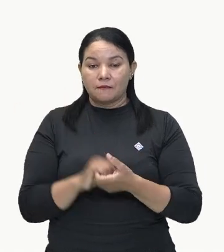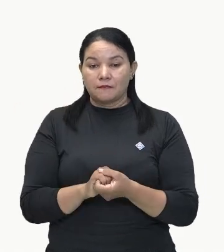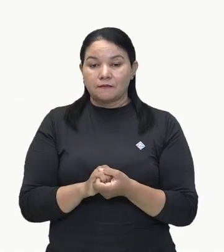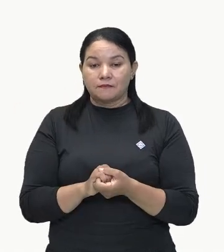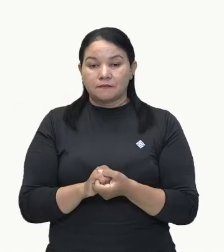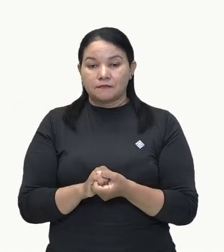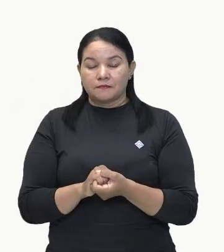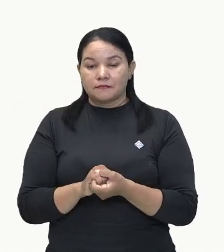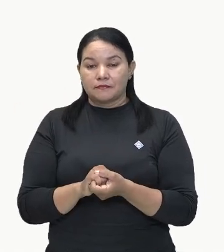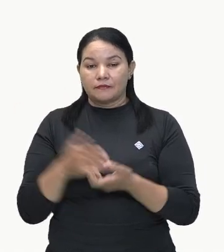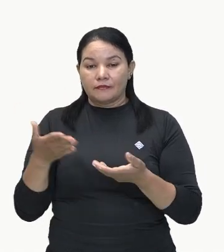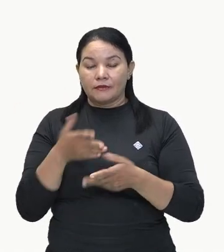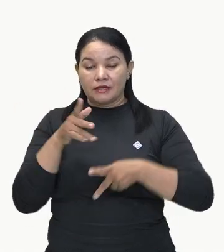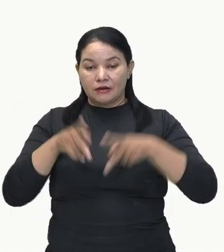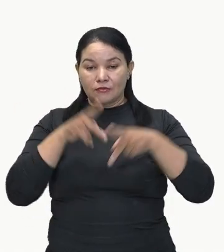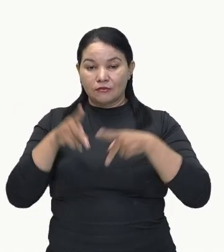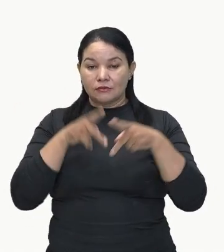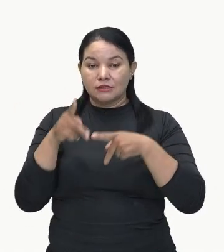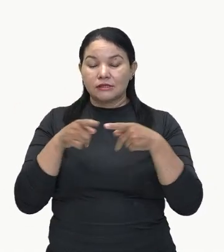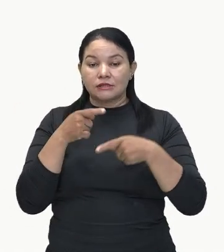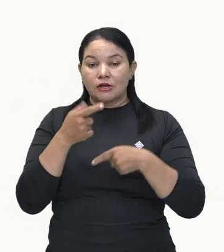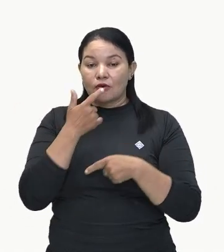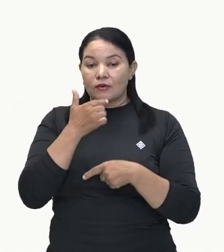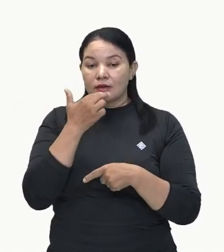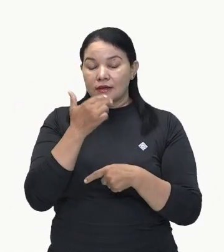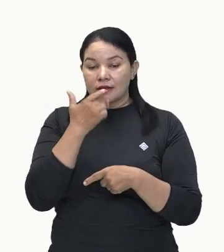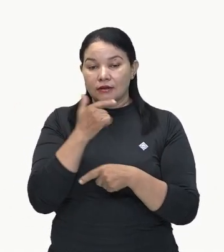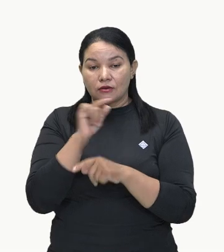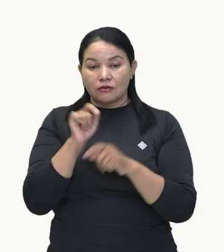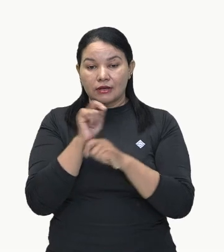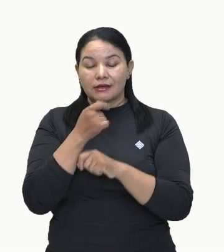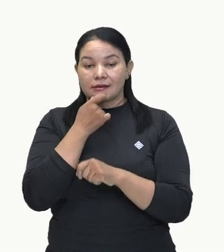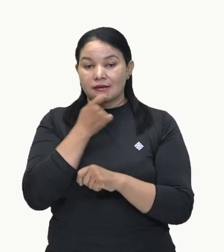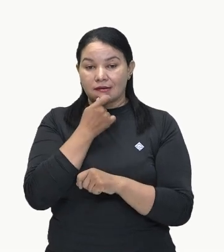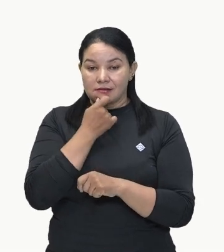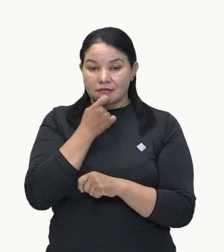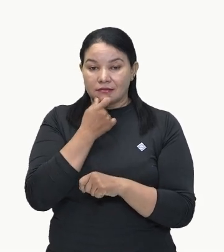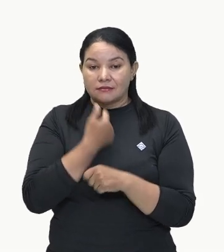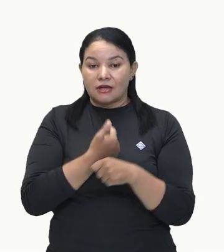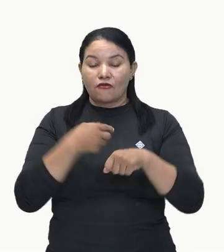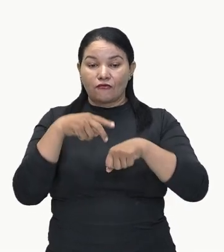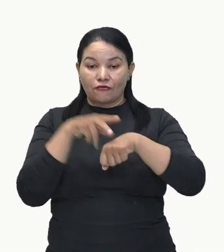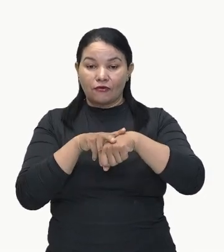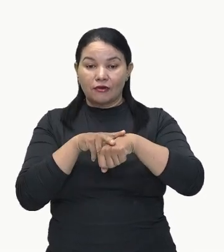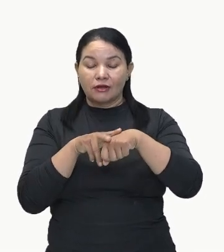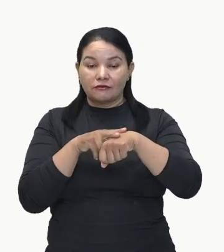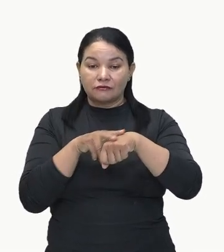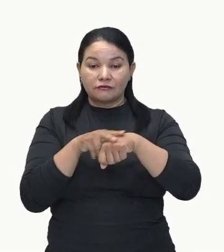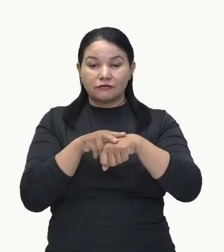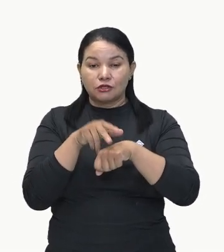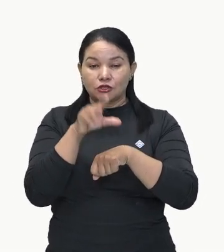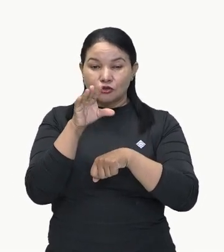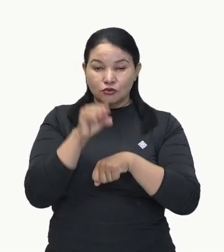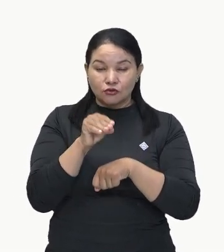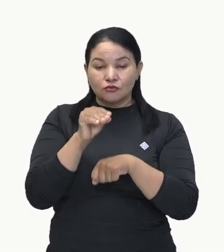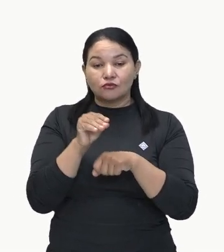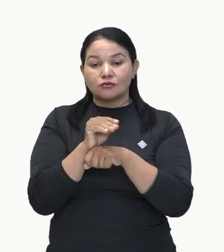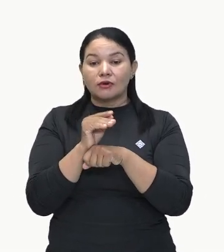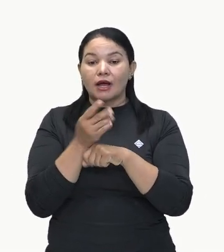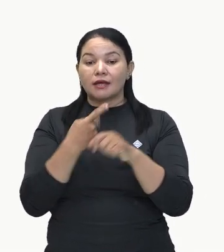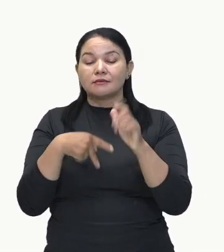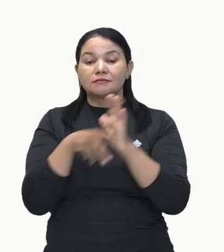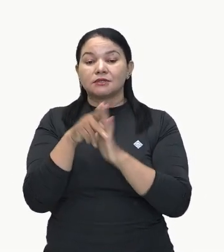grande parte da população falando o inglês. Quanto mais escuro, maior a presença do inglês